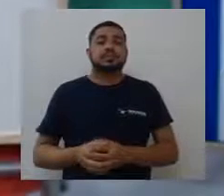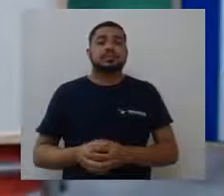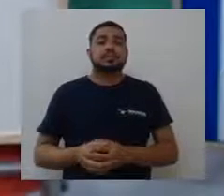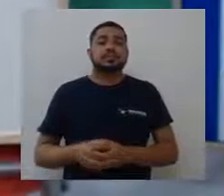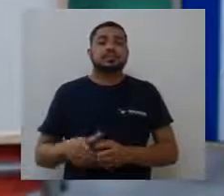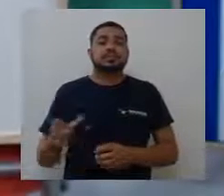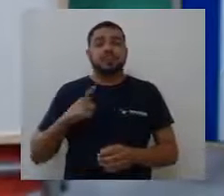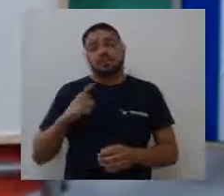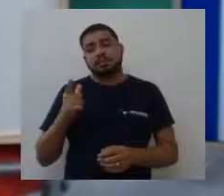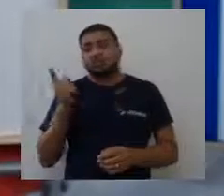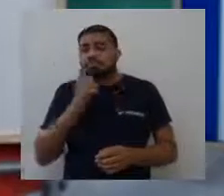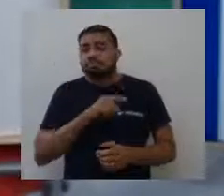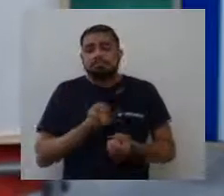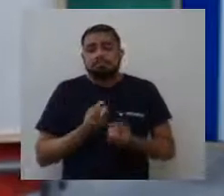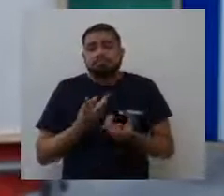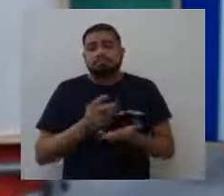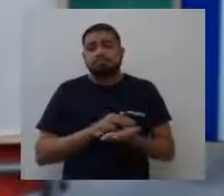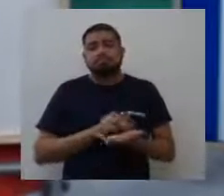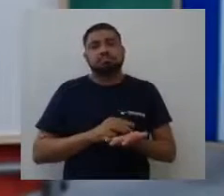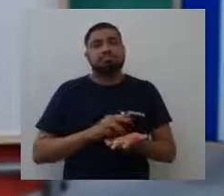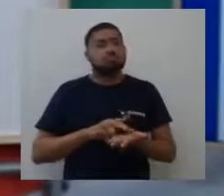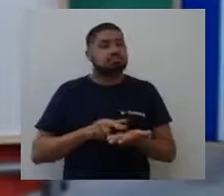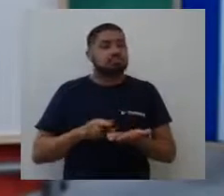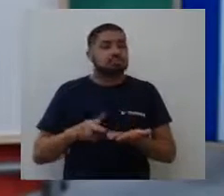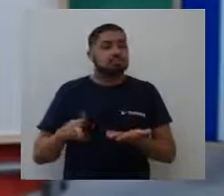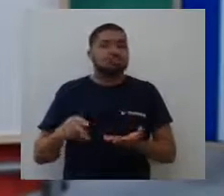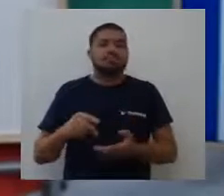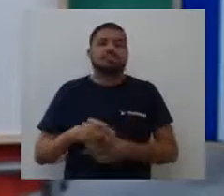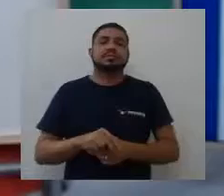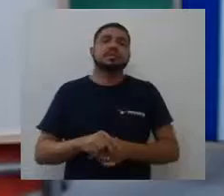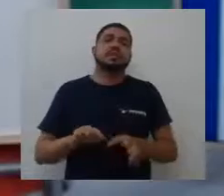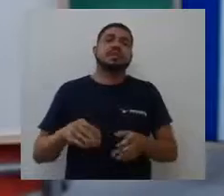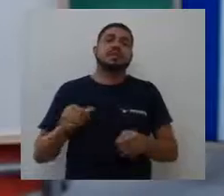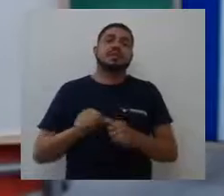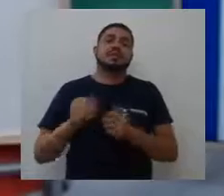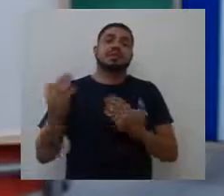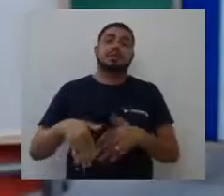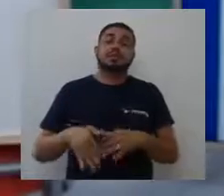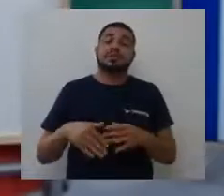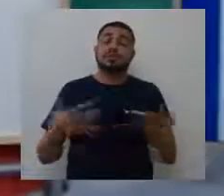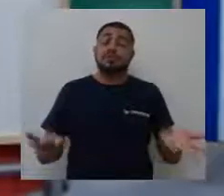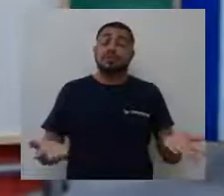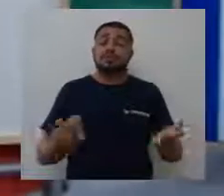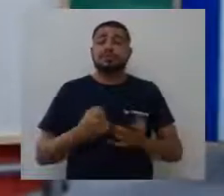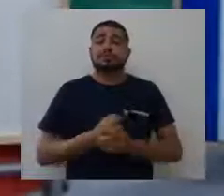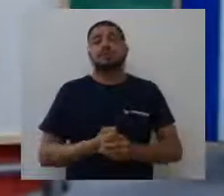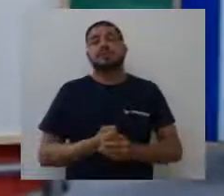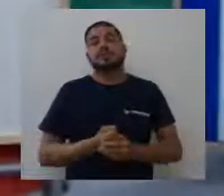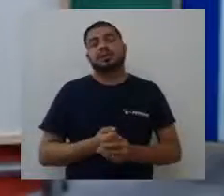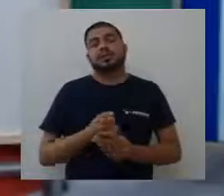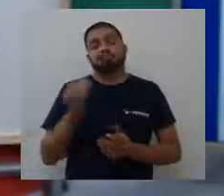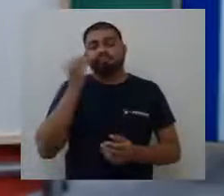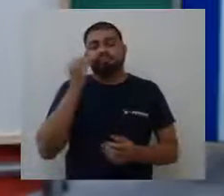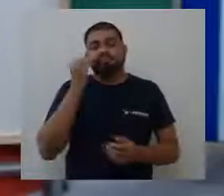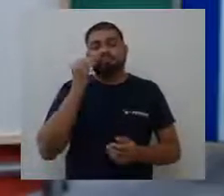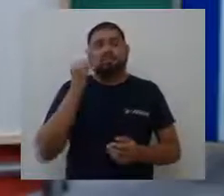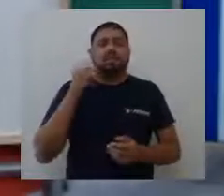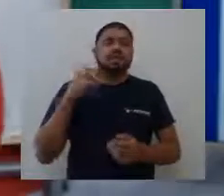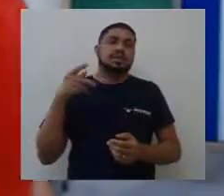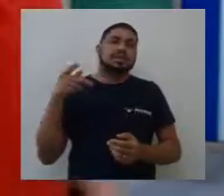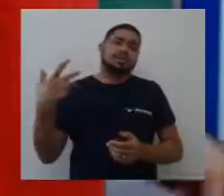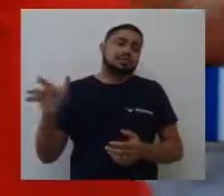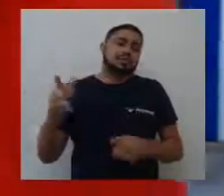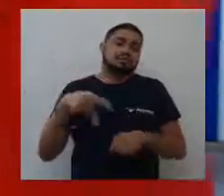banco de possibilidades na hora de fazer a tua prova, tá certo? Então, eu vou supor aqui que esse país